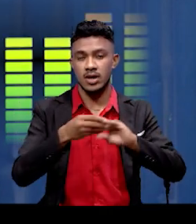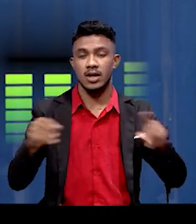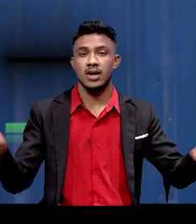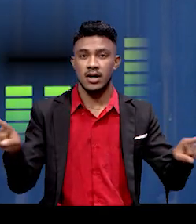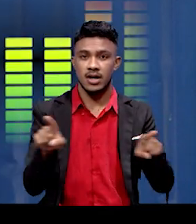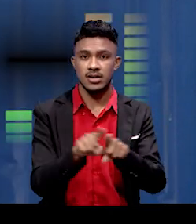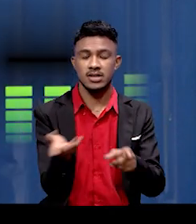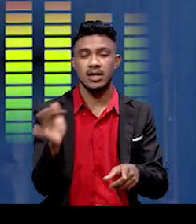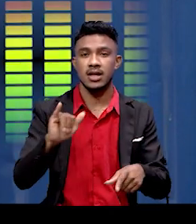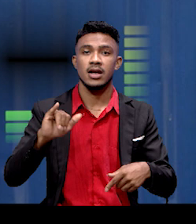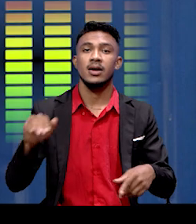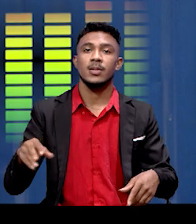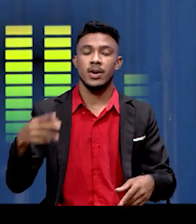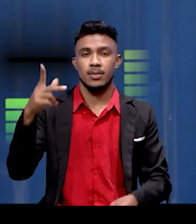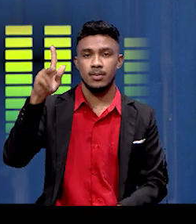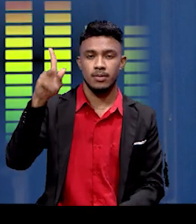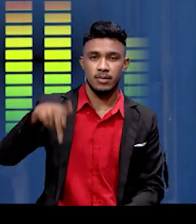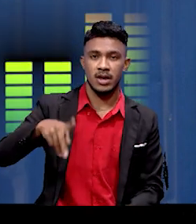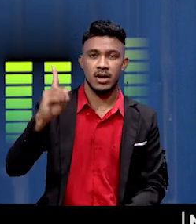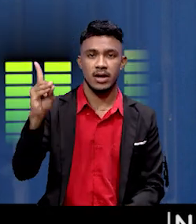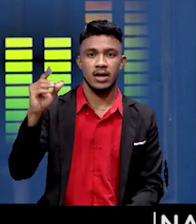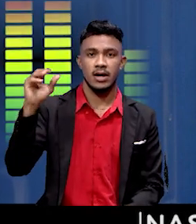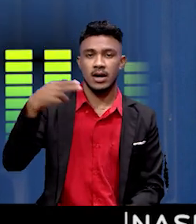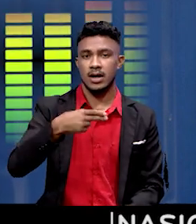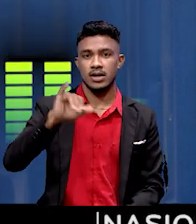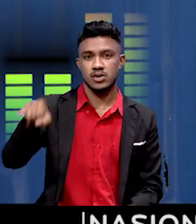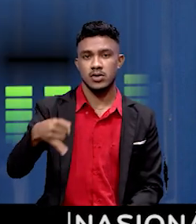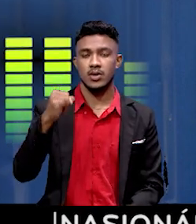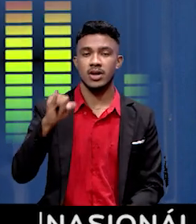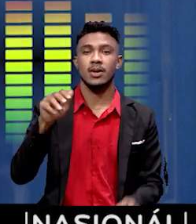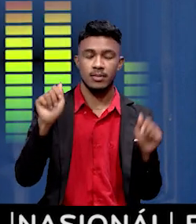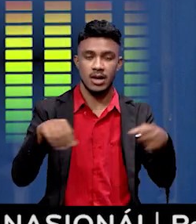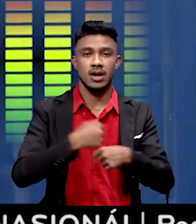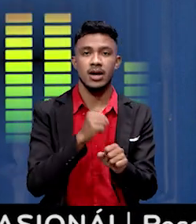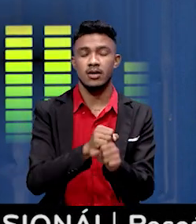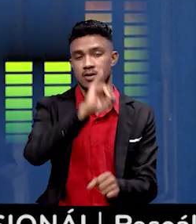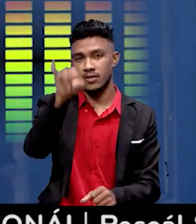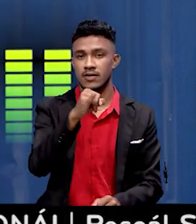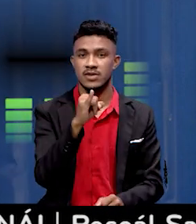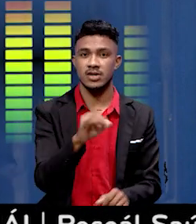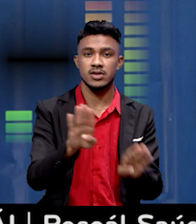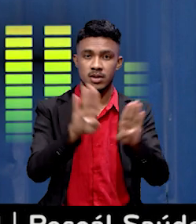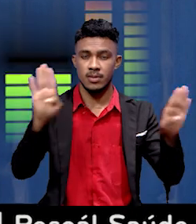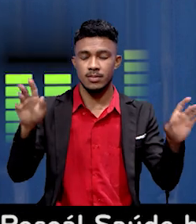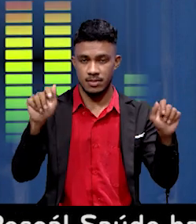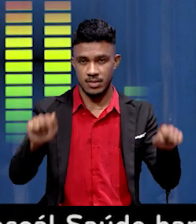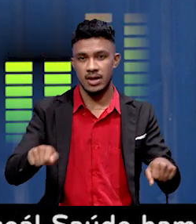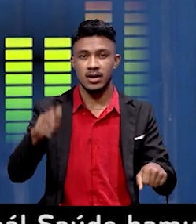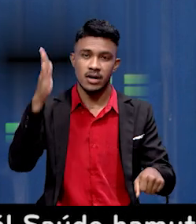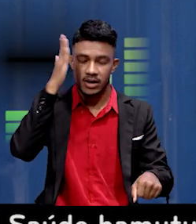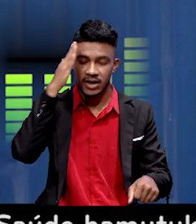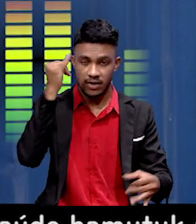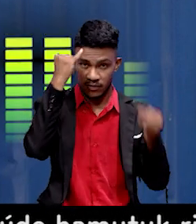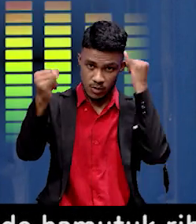cronologia serne para pedir a gazota tu espera que a pedir a gazota bele halo loca investigação rumo bele reta nem